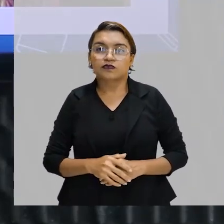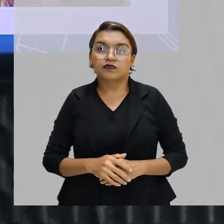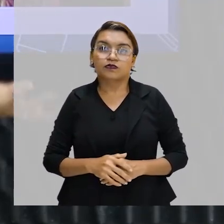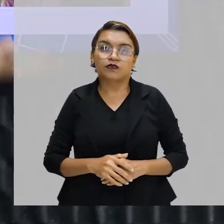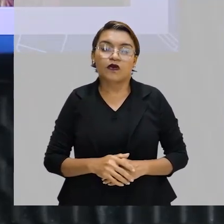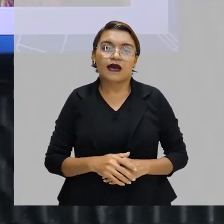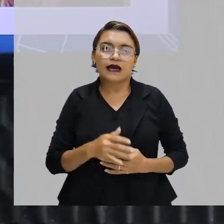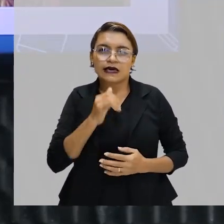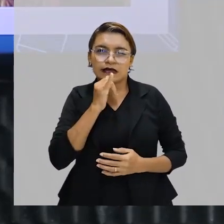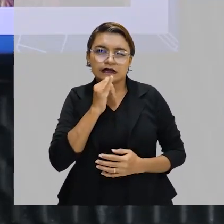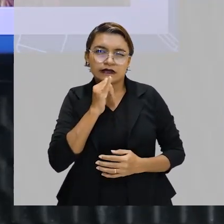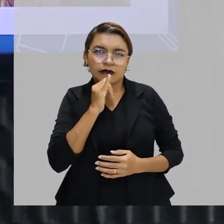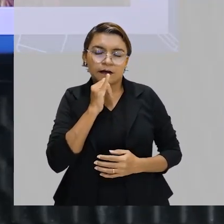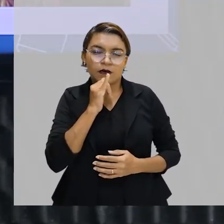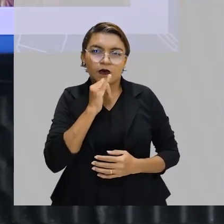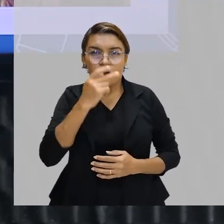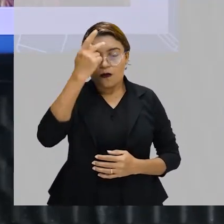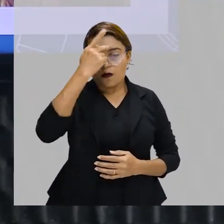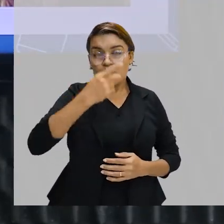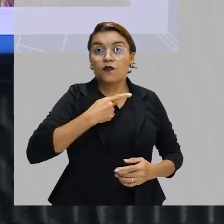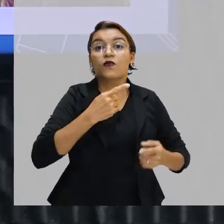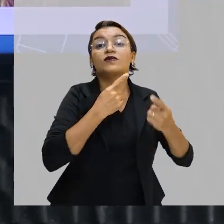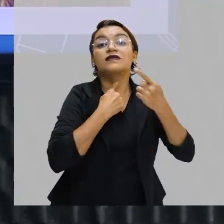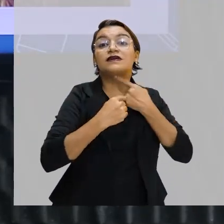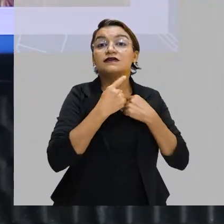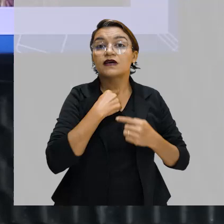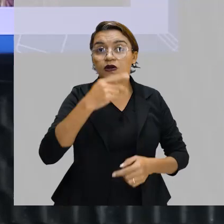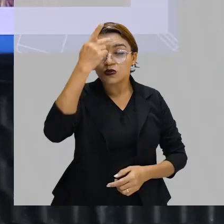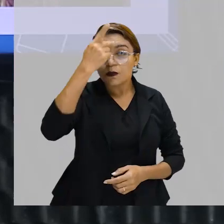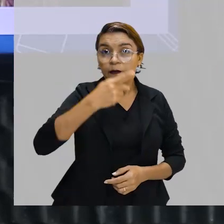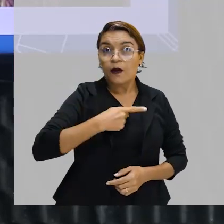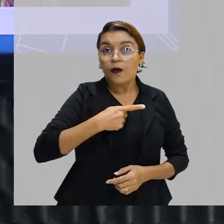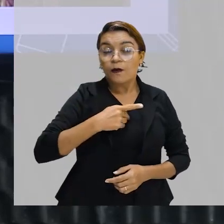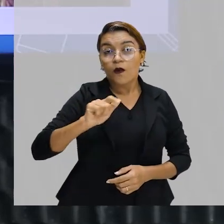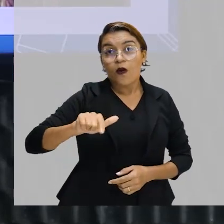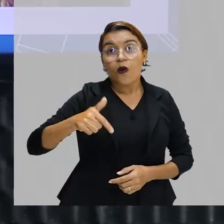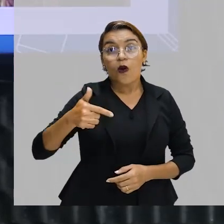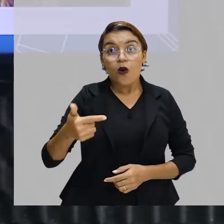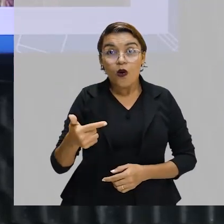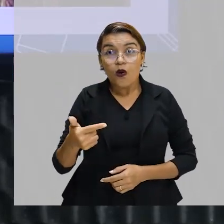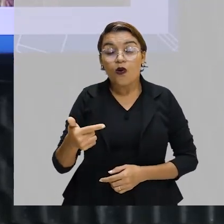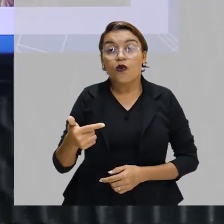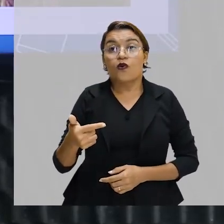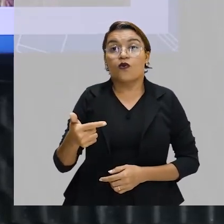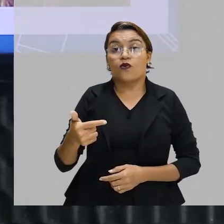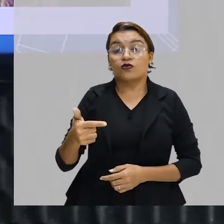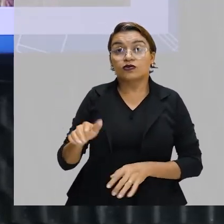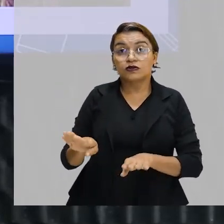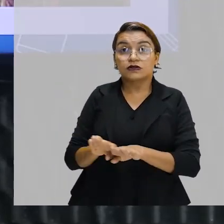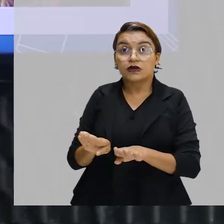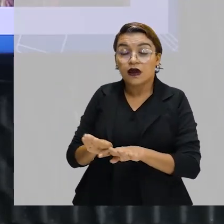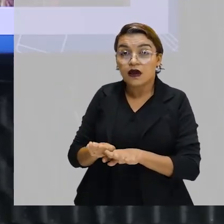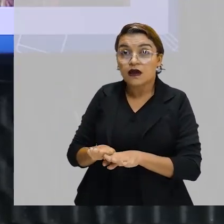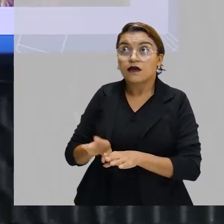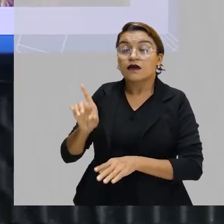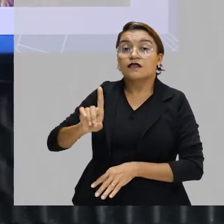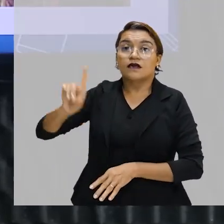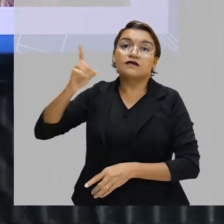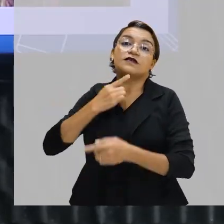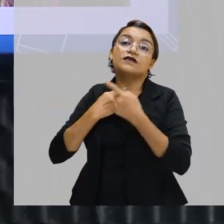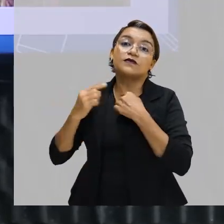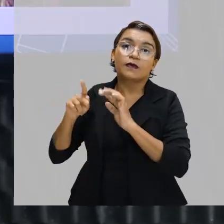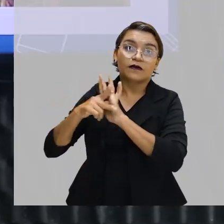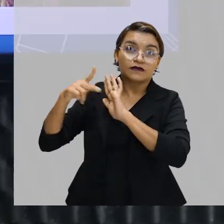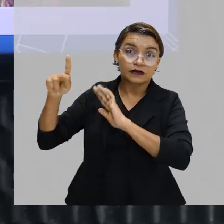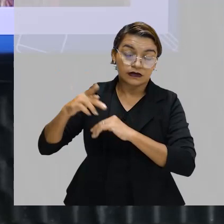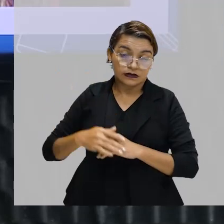Deus, que abomina os prazeres da carne, essa leitura. Então, o homem barroco vive o conflito, o céu e o inferno, o